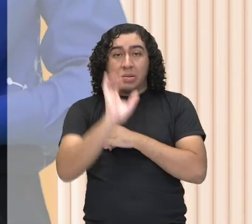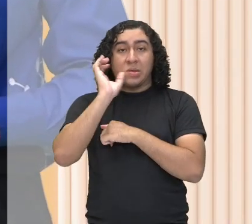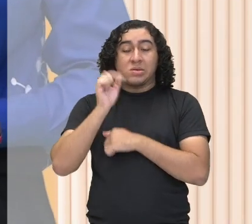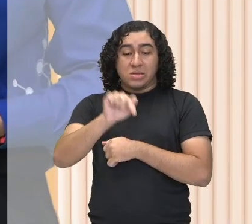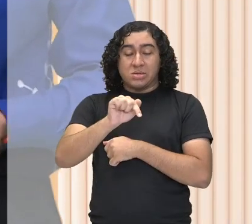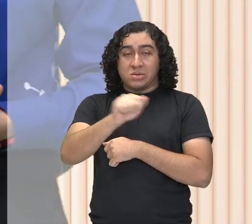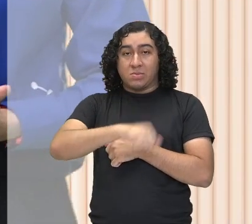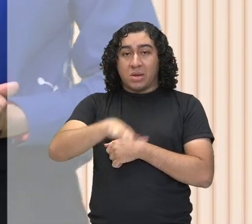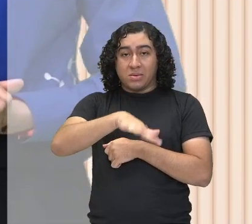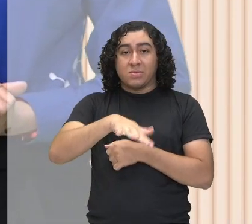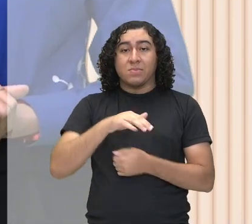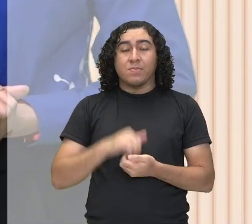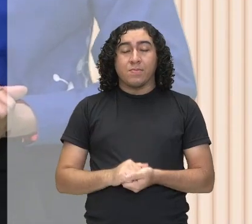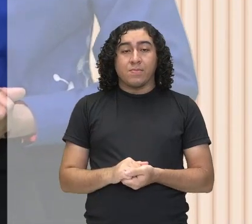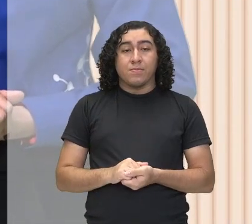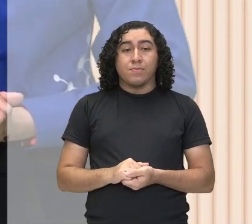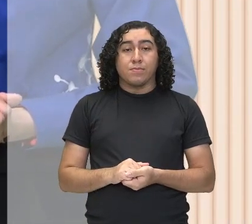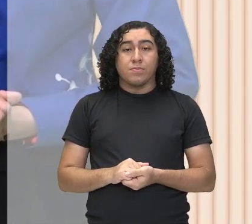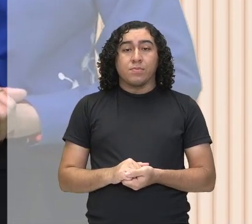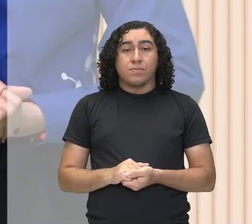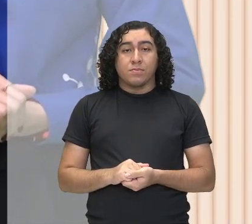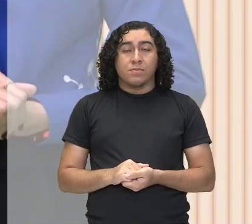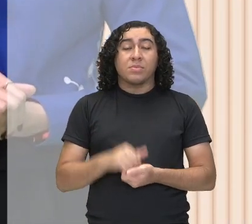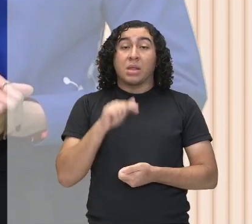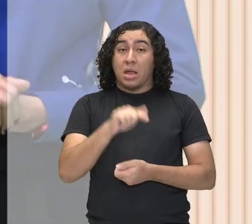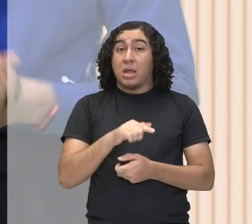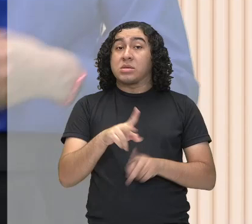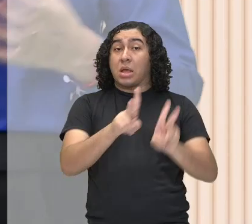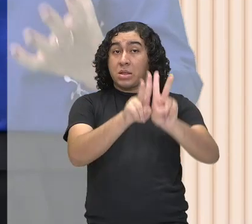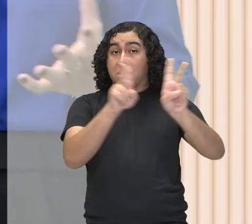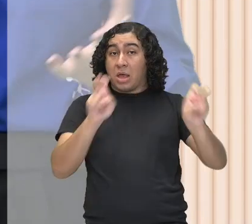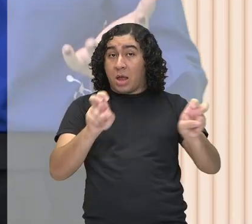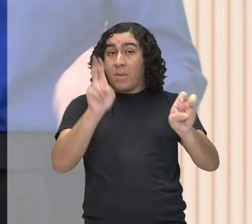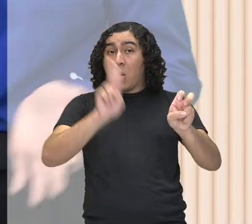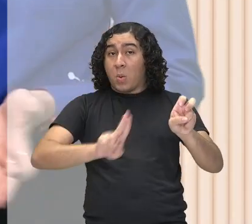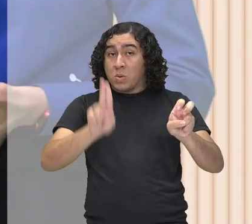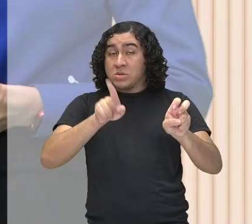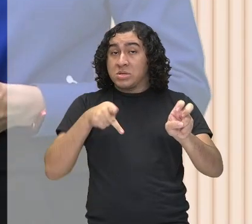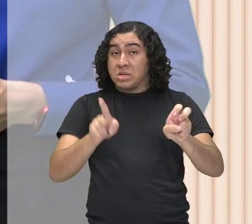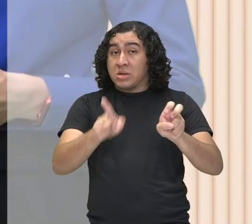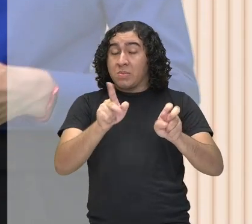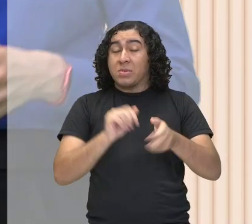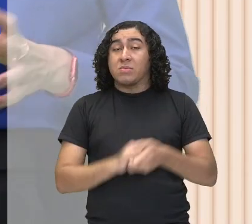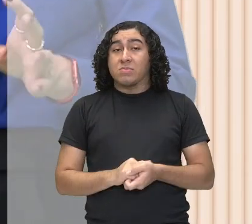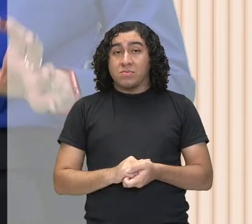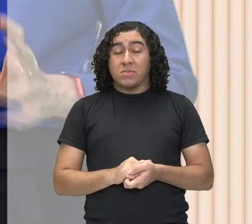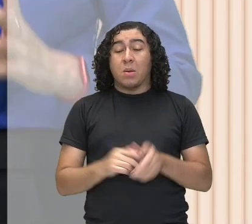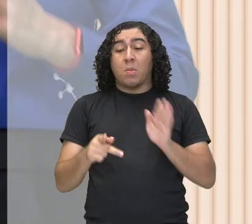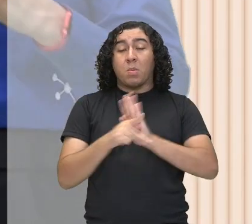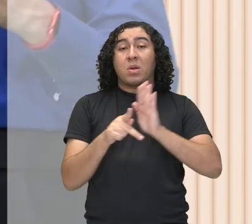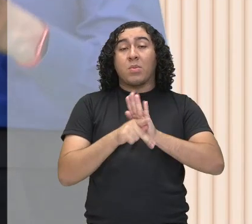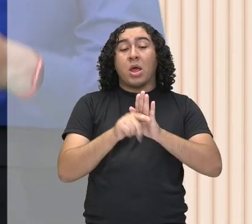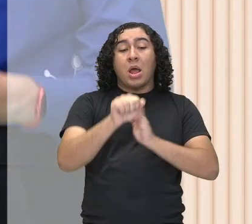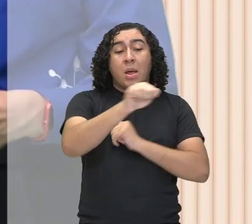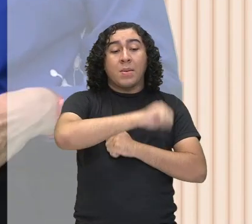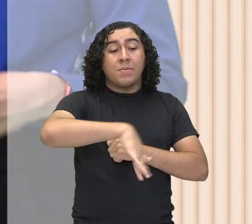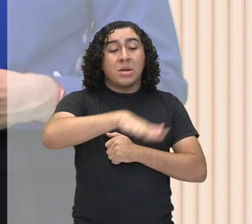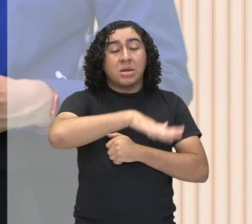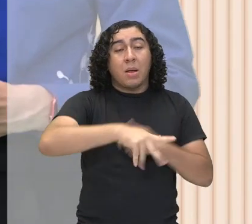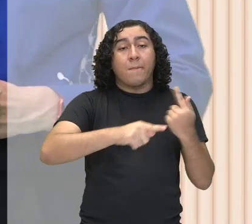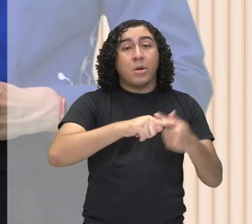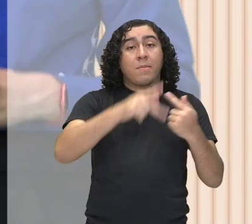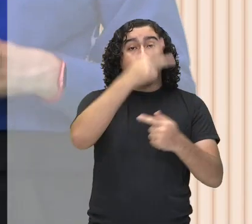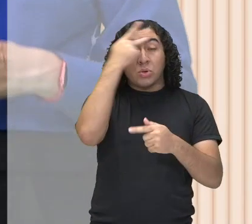lugar. E esse termo ele está sendo bastante utilizado, né? Os refugiados ambientais, né? Onde eles vão procurar